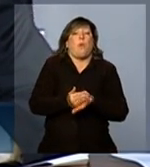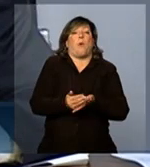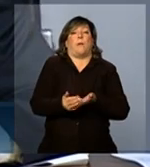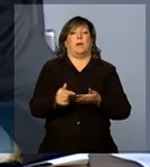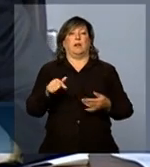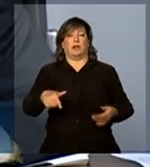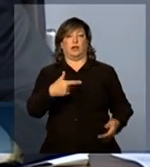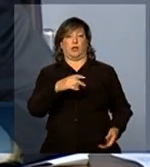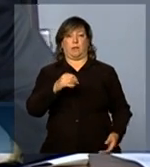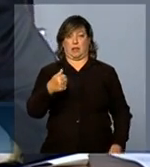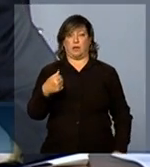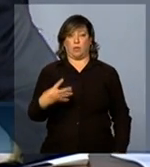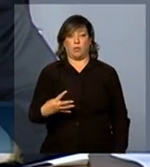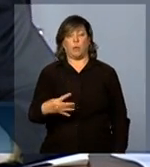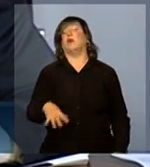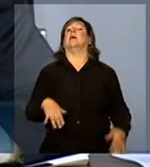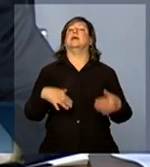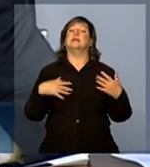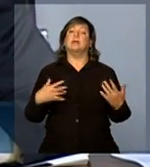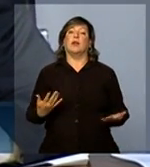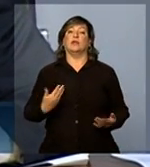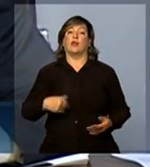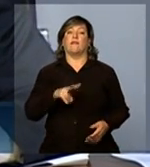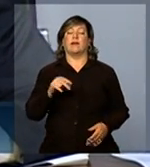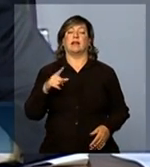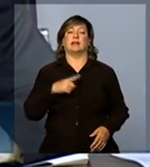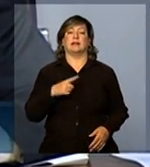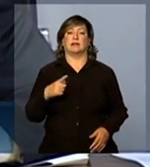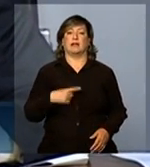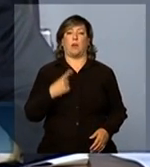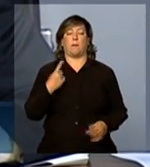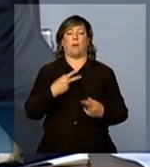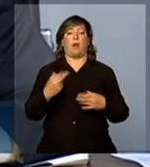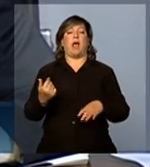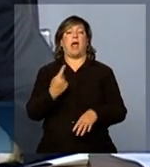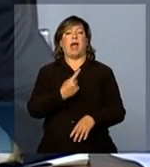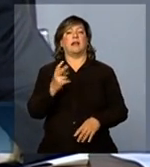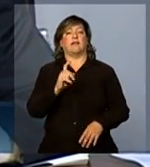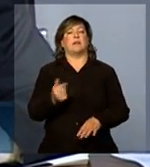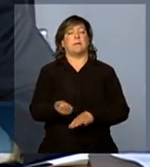em 2014. Portanto, teremos um cenário cada vez melhor